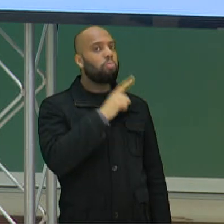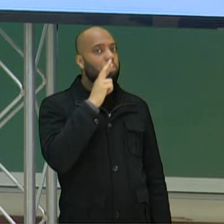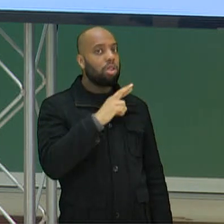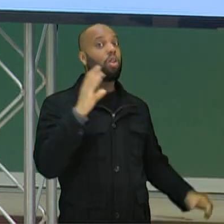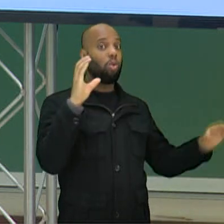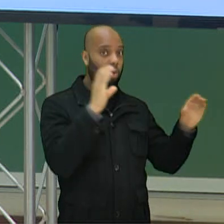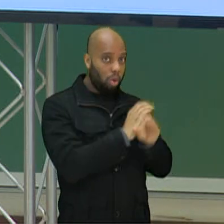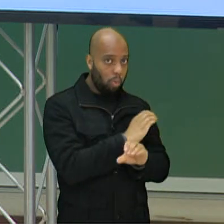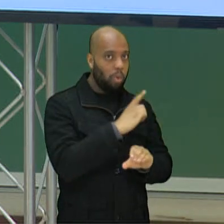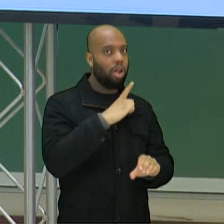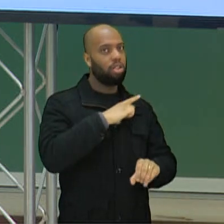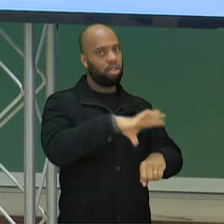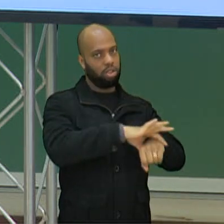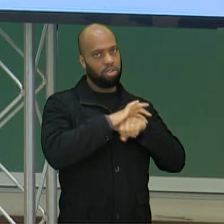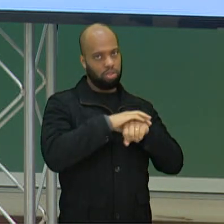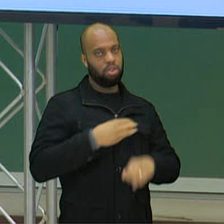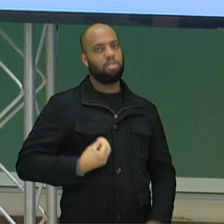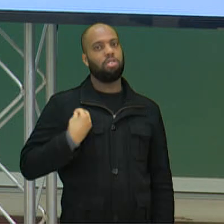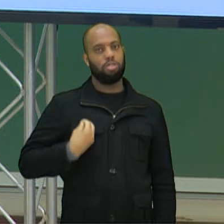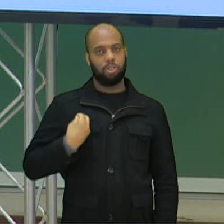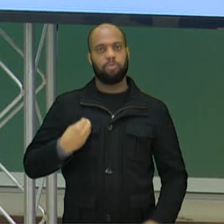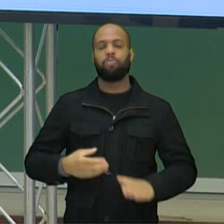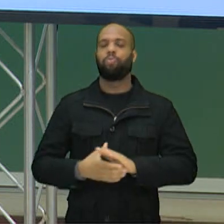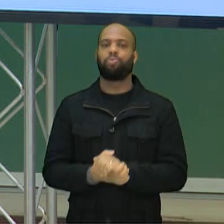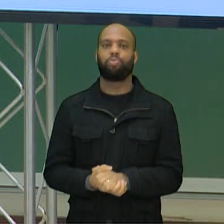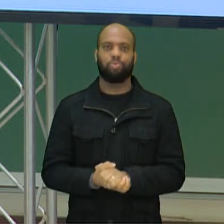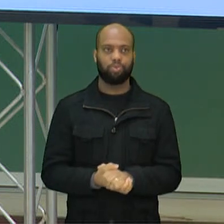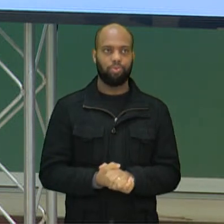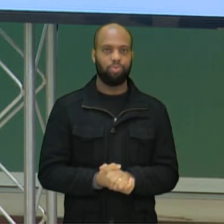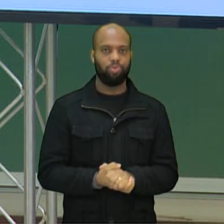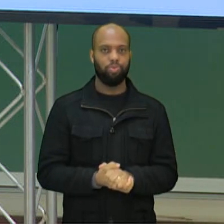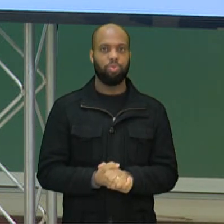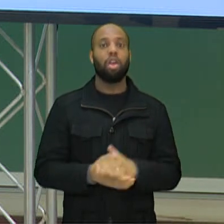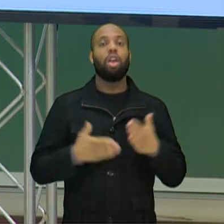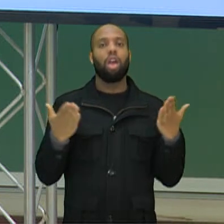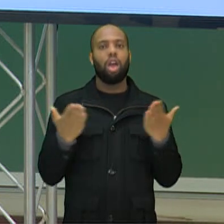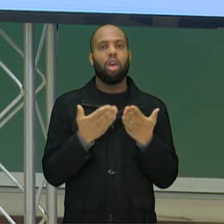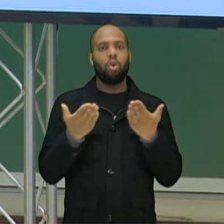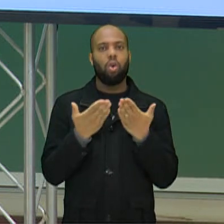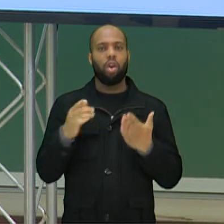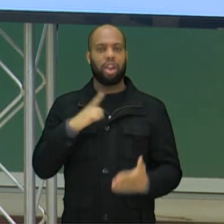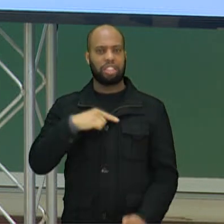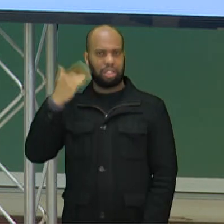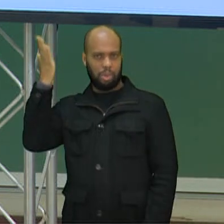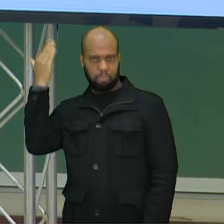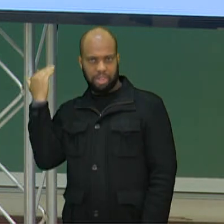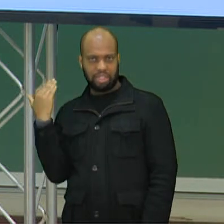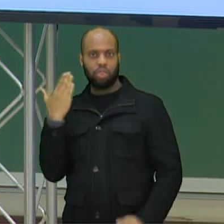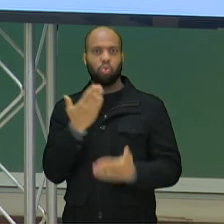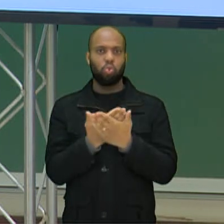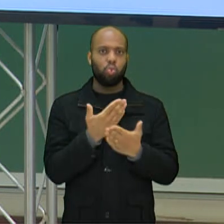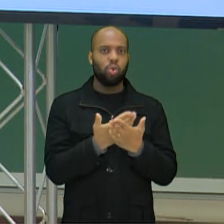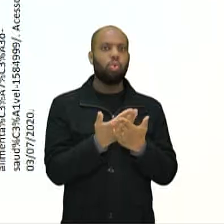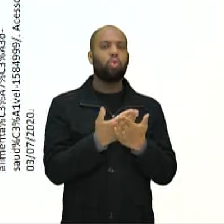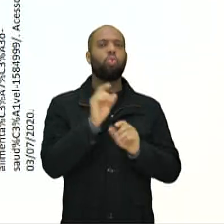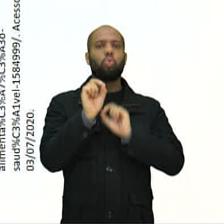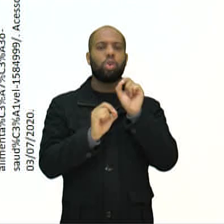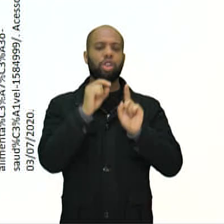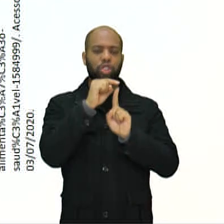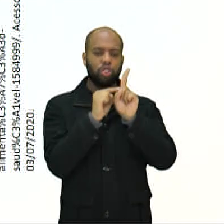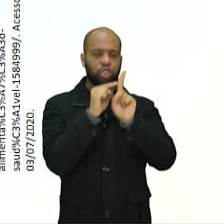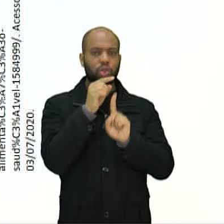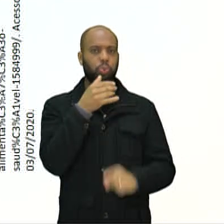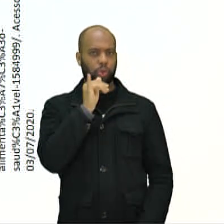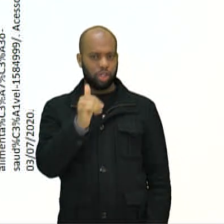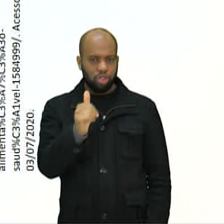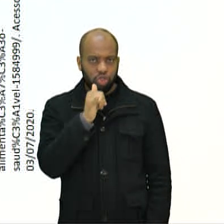para você ter essa presença, a sua presença computada. Falando então da nossa aula anterior, nós falamos sobre as fontes